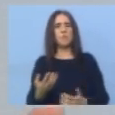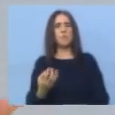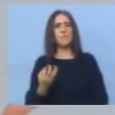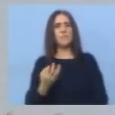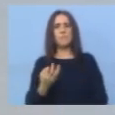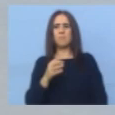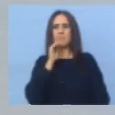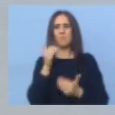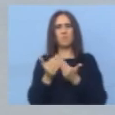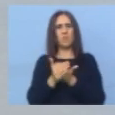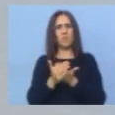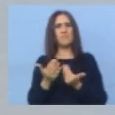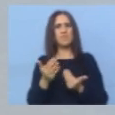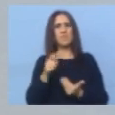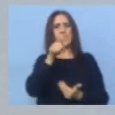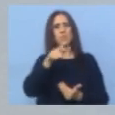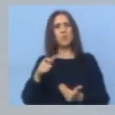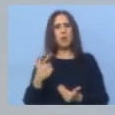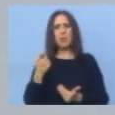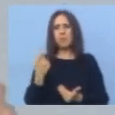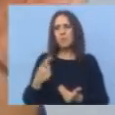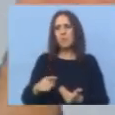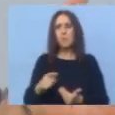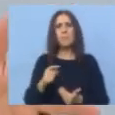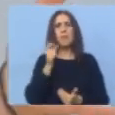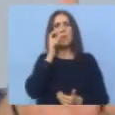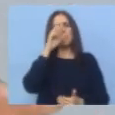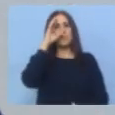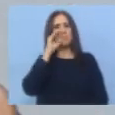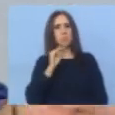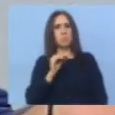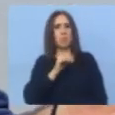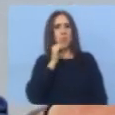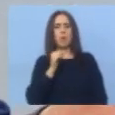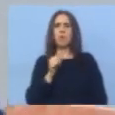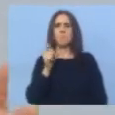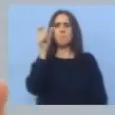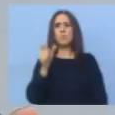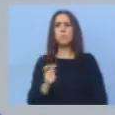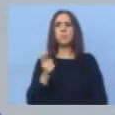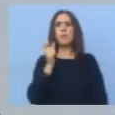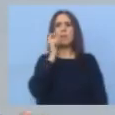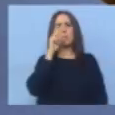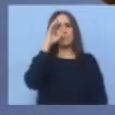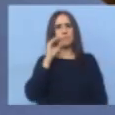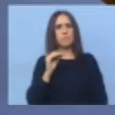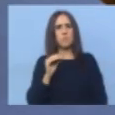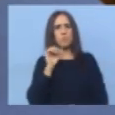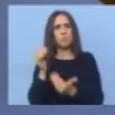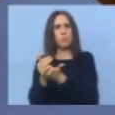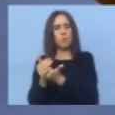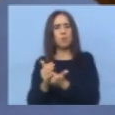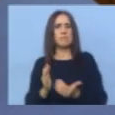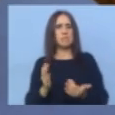portanto, a morte por pessoas armadas não identificadas, que é o grande refrão, foi morto por um não identificado. As pessoas depois sentem a